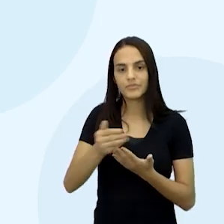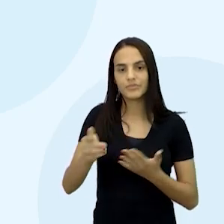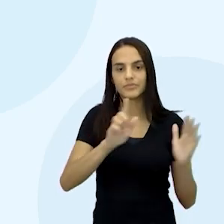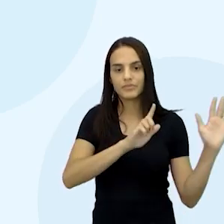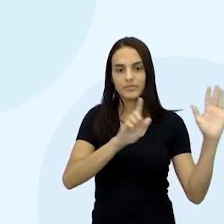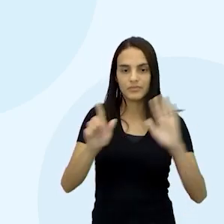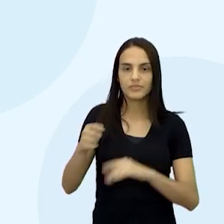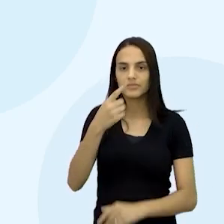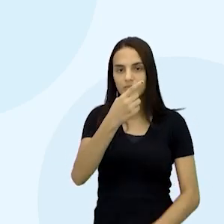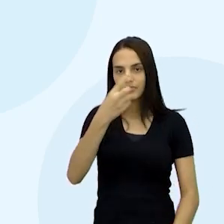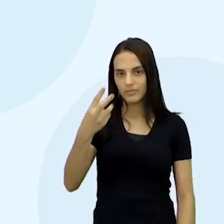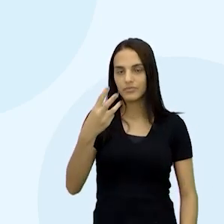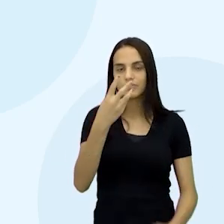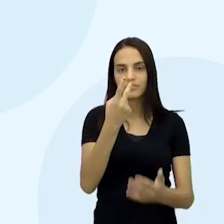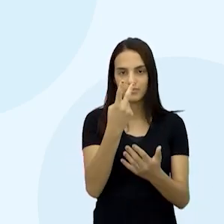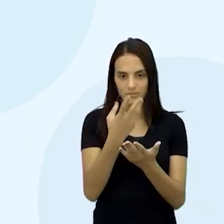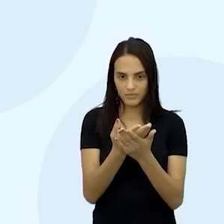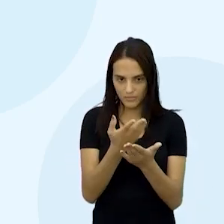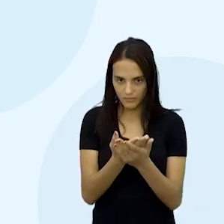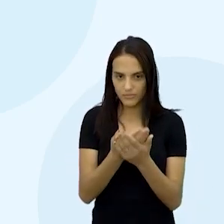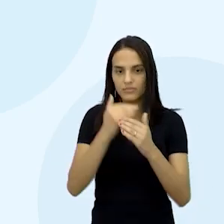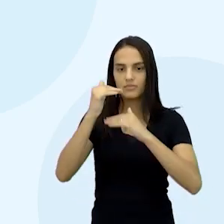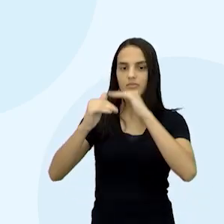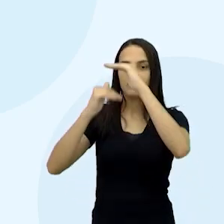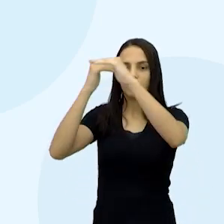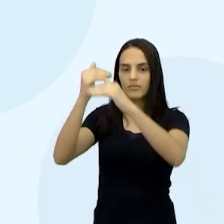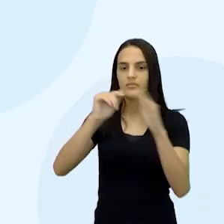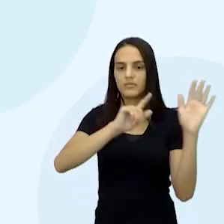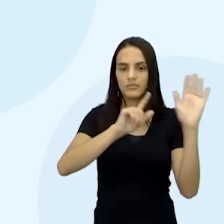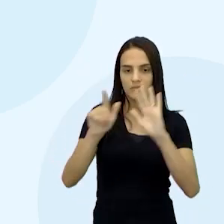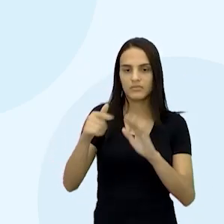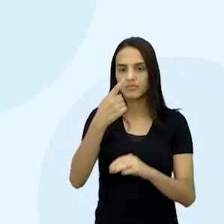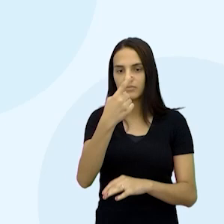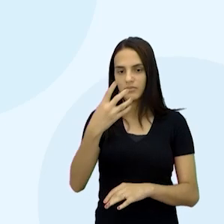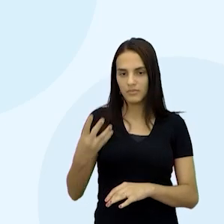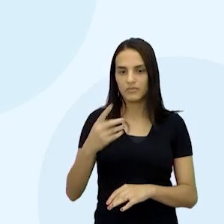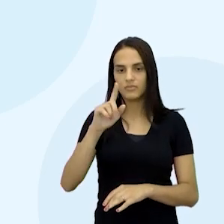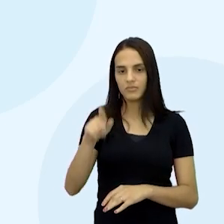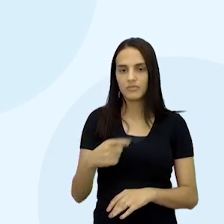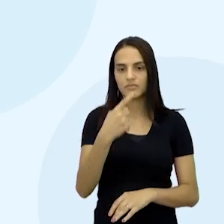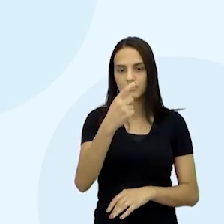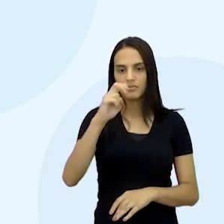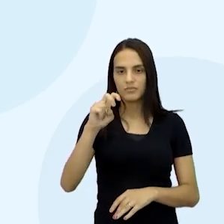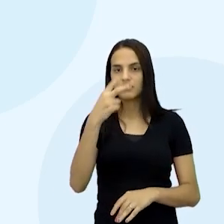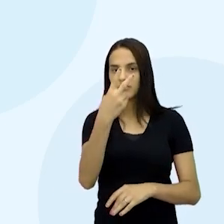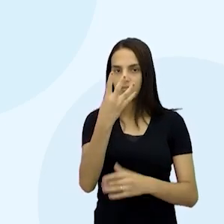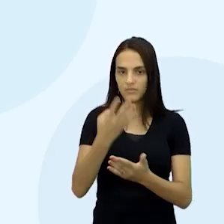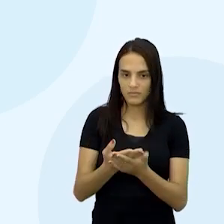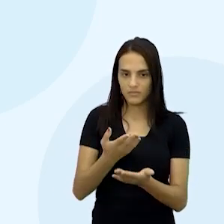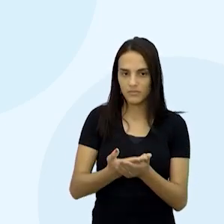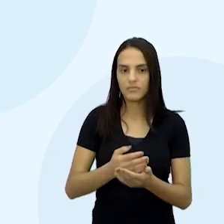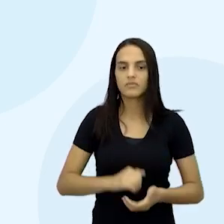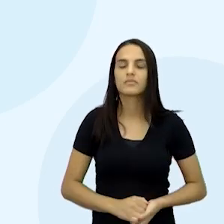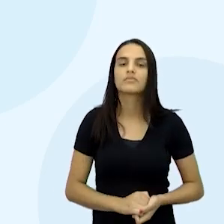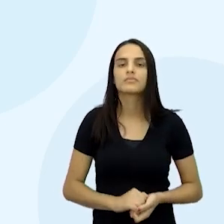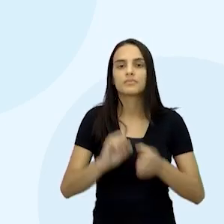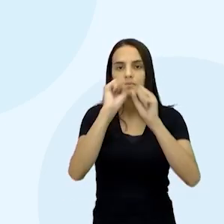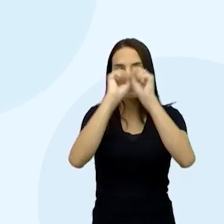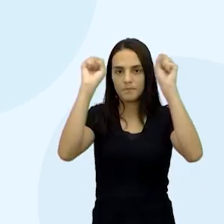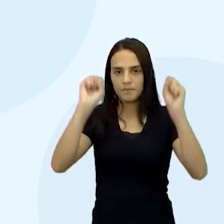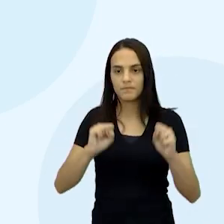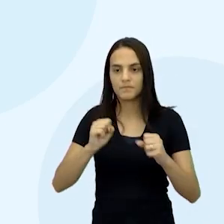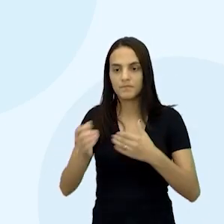semana 13, de 2 aulas, no desenvolvimento aí nas semanas 14 e 15 aí de